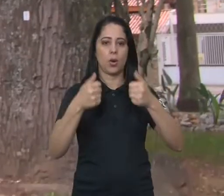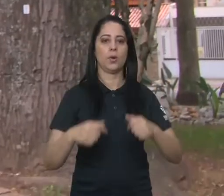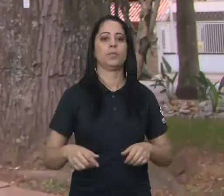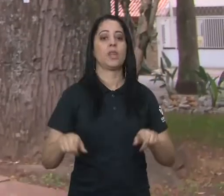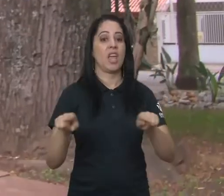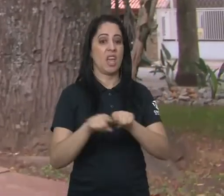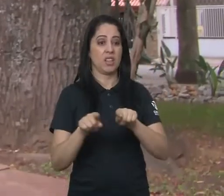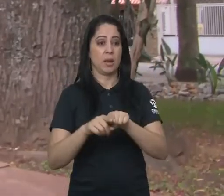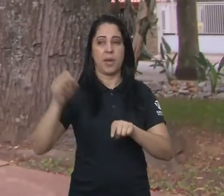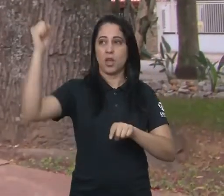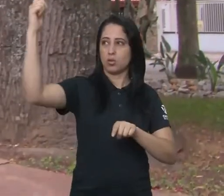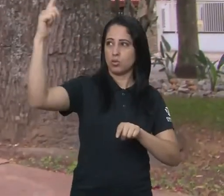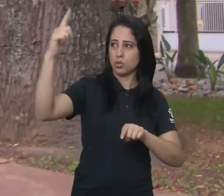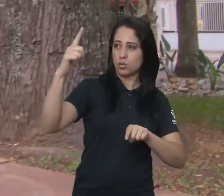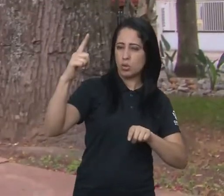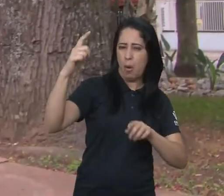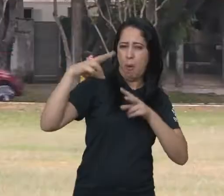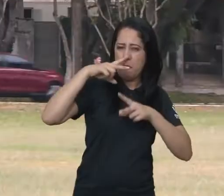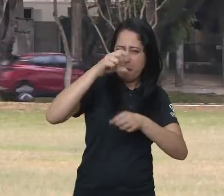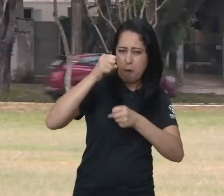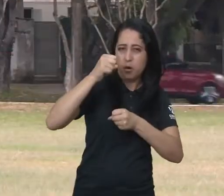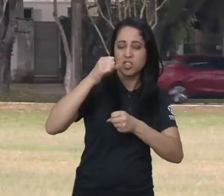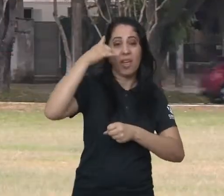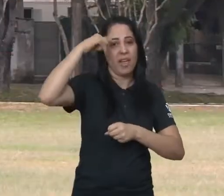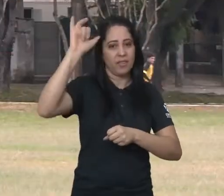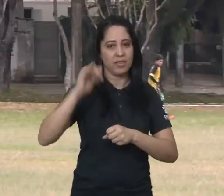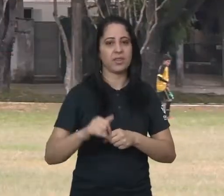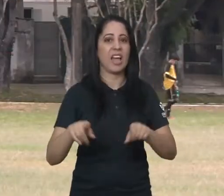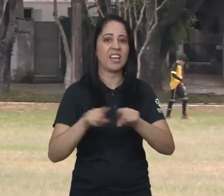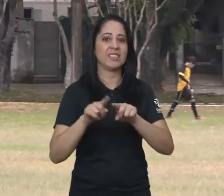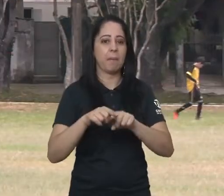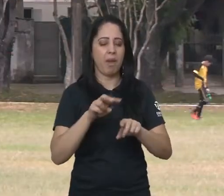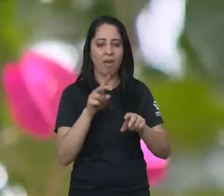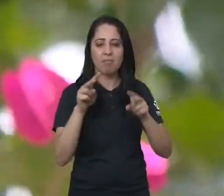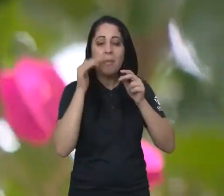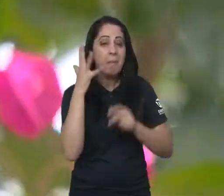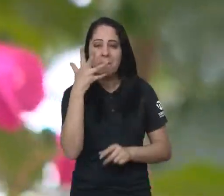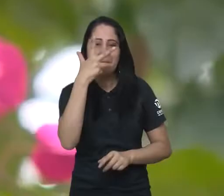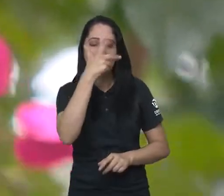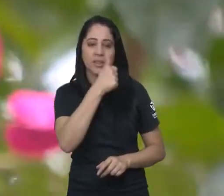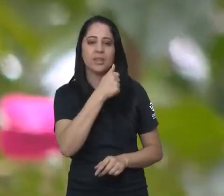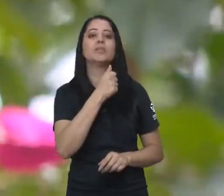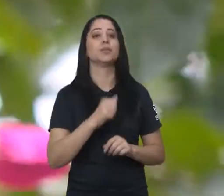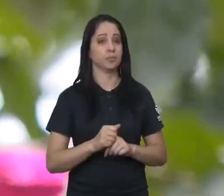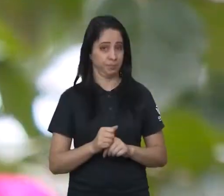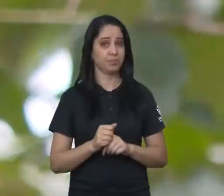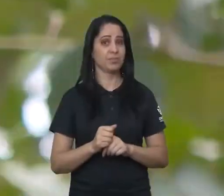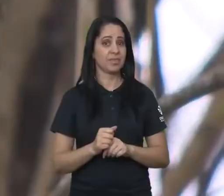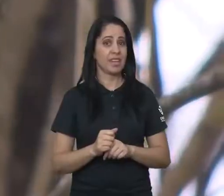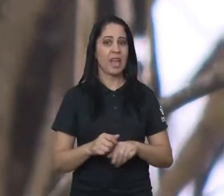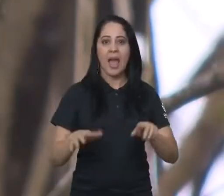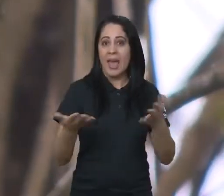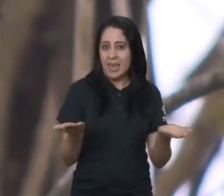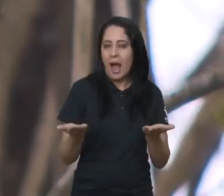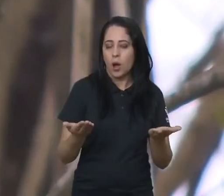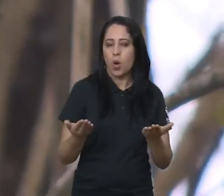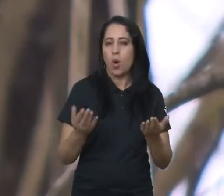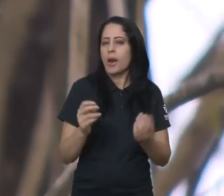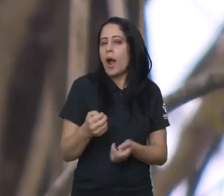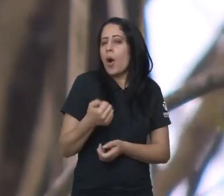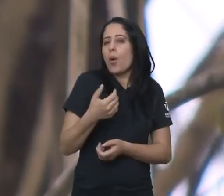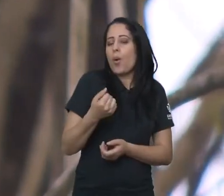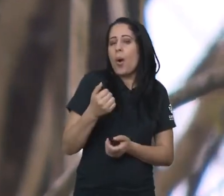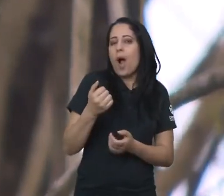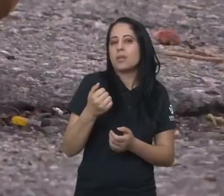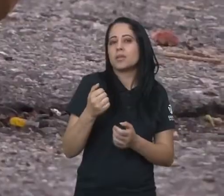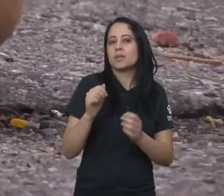a erosão do solo, sem contar a belíssima paisagem natural que proporcionam. E para nos lembrar de tudo isso, antecedendo a chegada